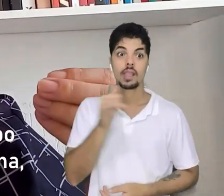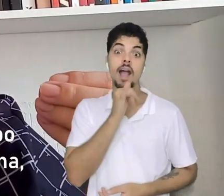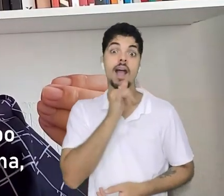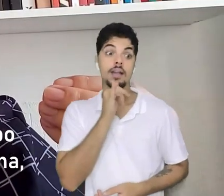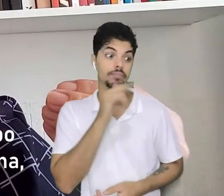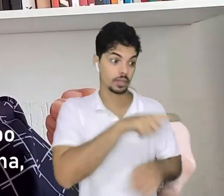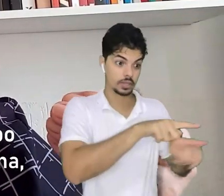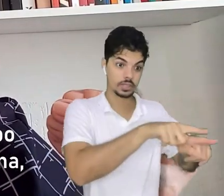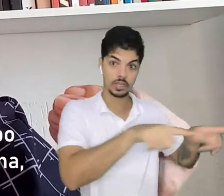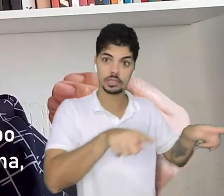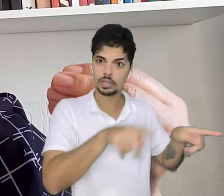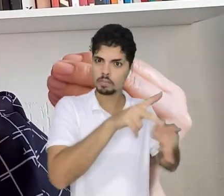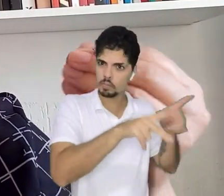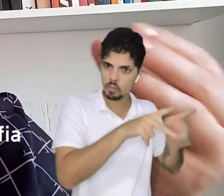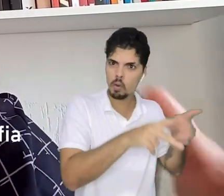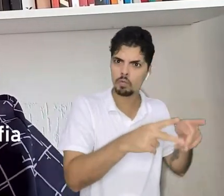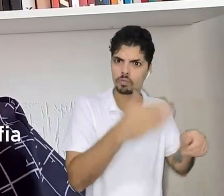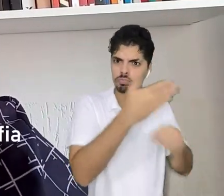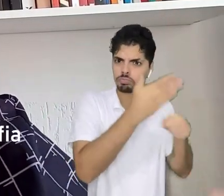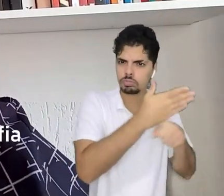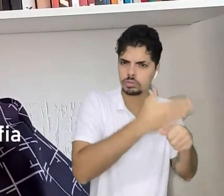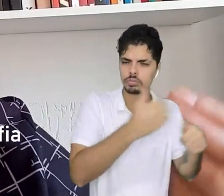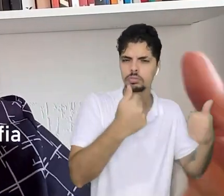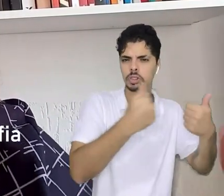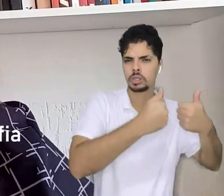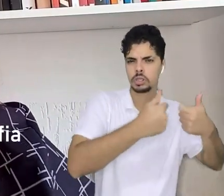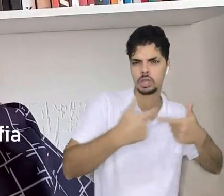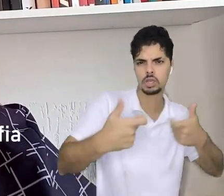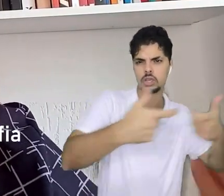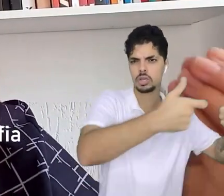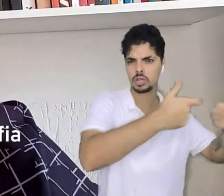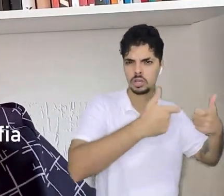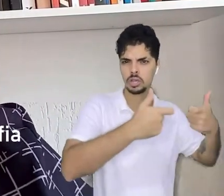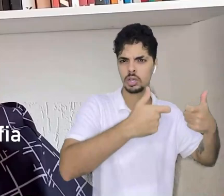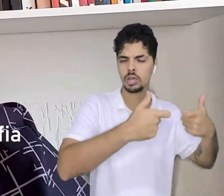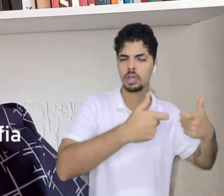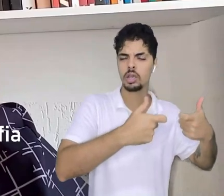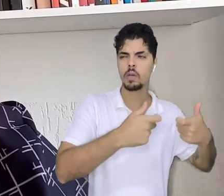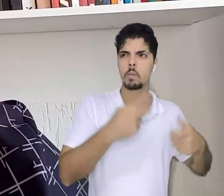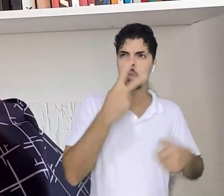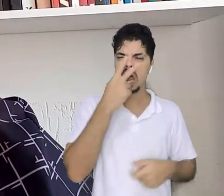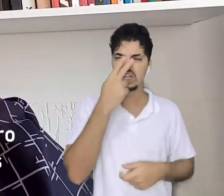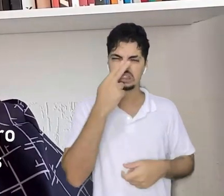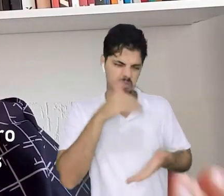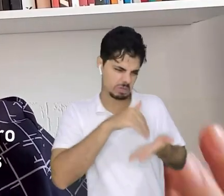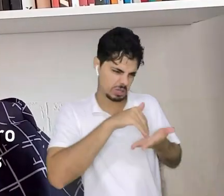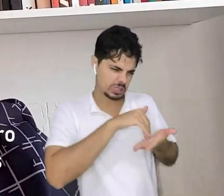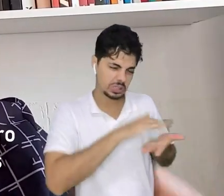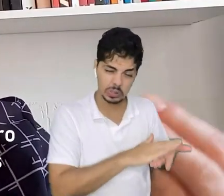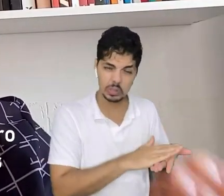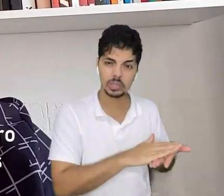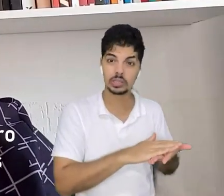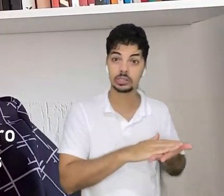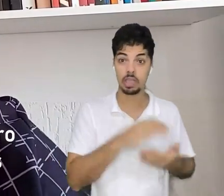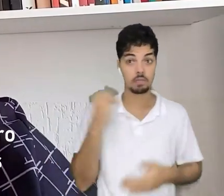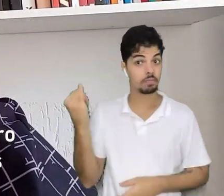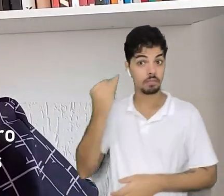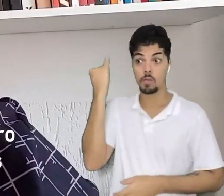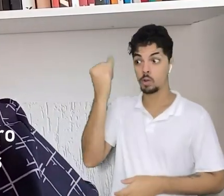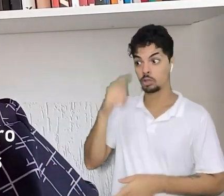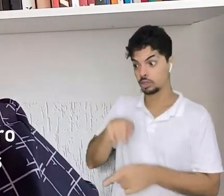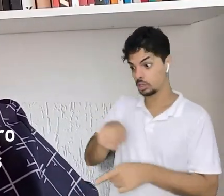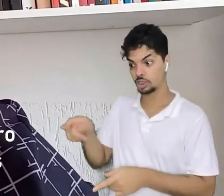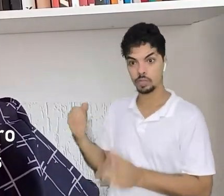de certa forma excluído da historiografia brasileira é importante deixar claro